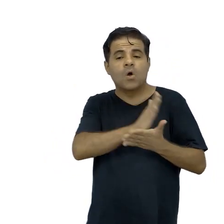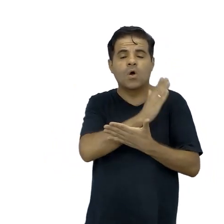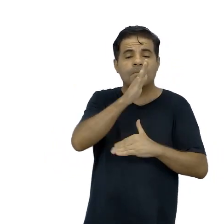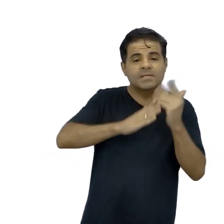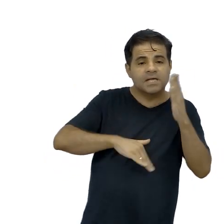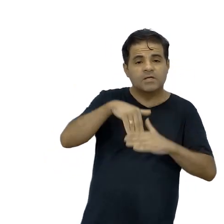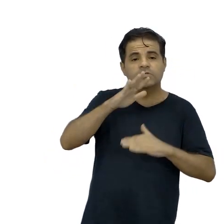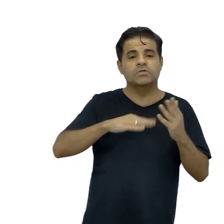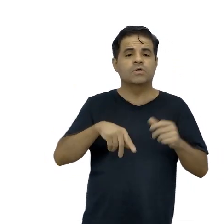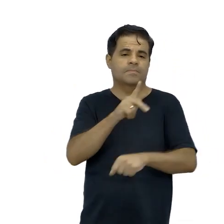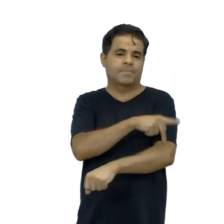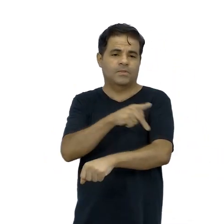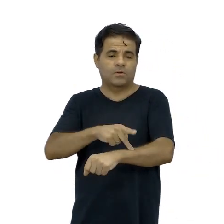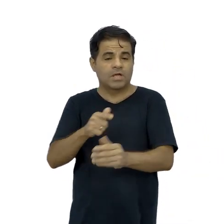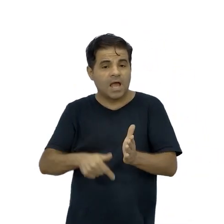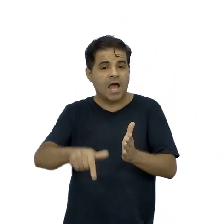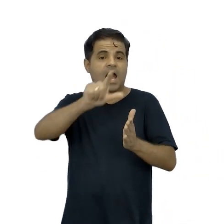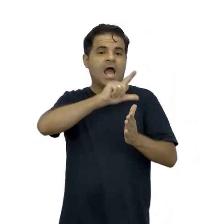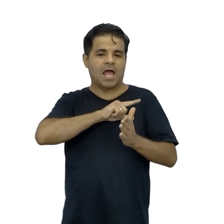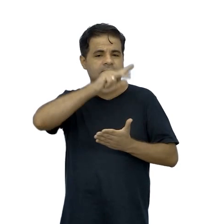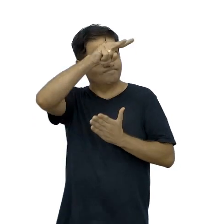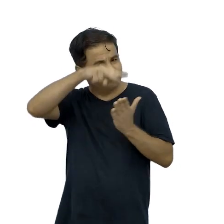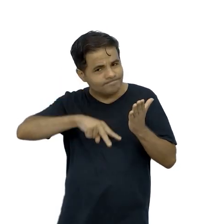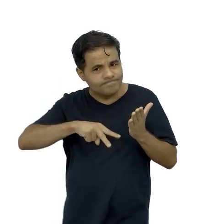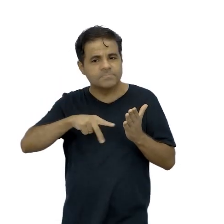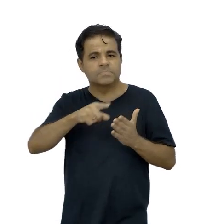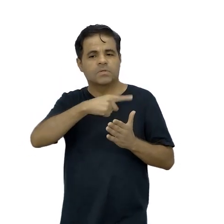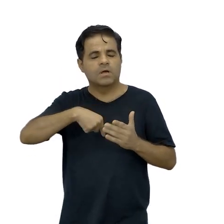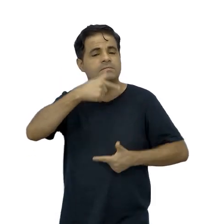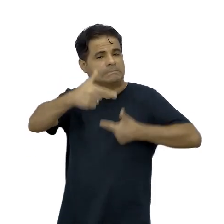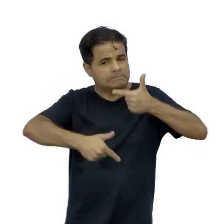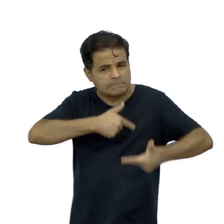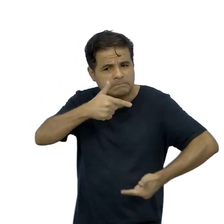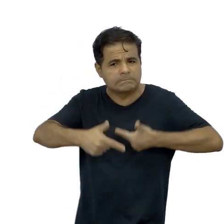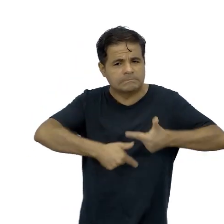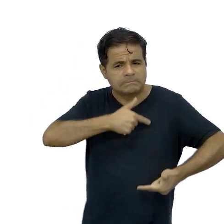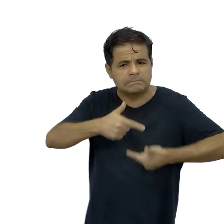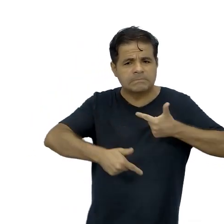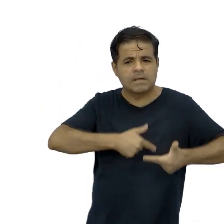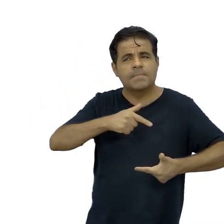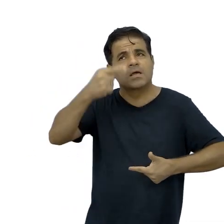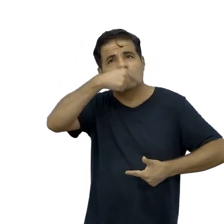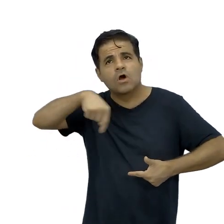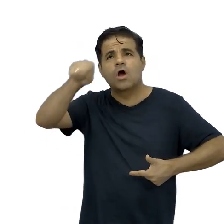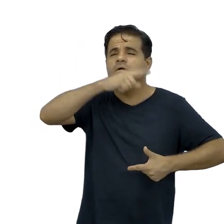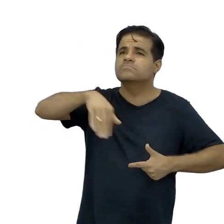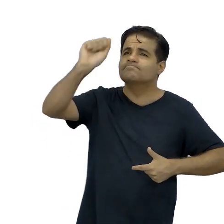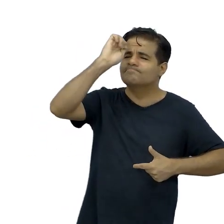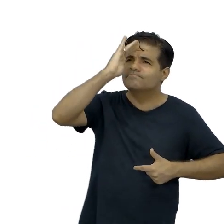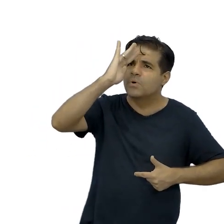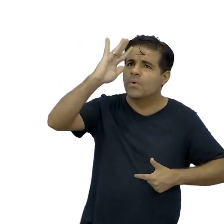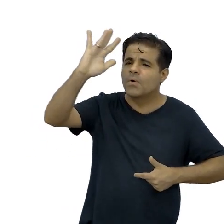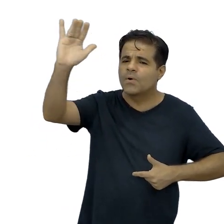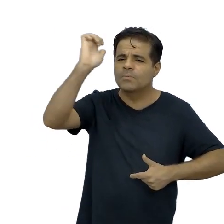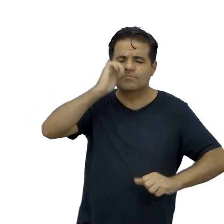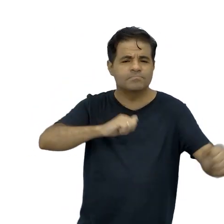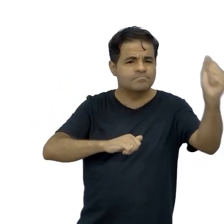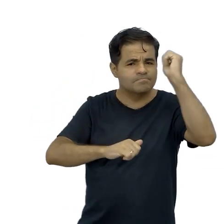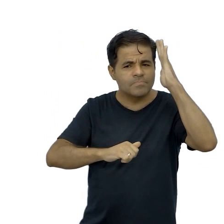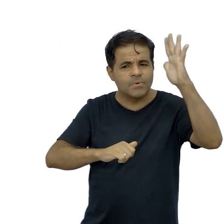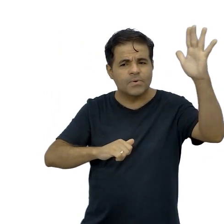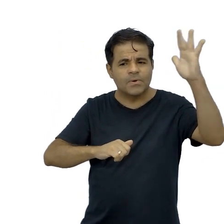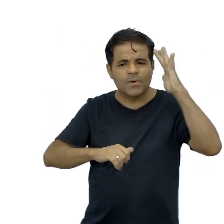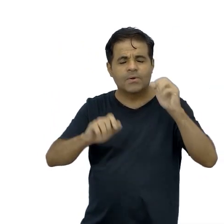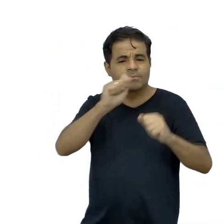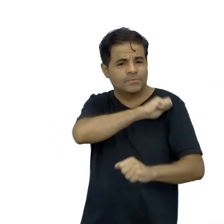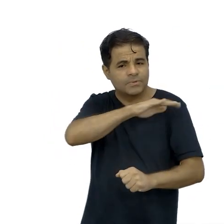ações pedagógicas antes da leitura que nós podemos trabalhar e pensar e refletir conosco e com os nossos